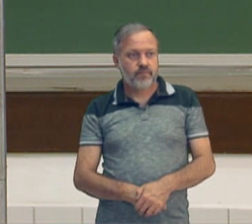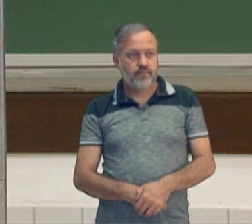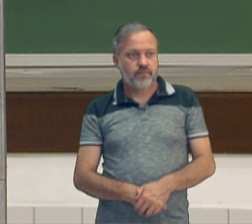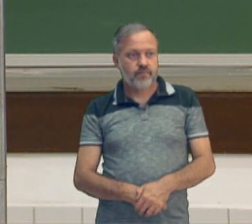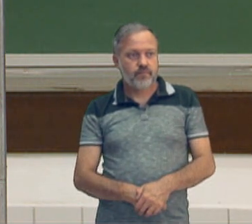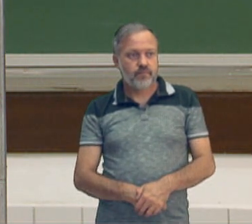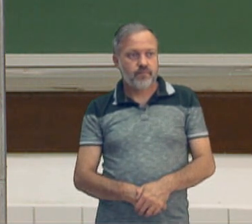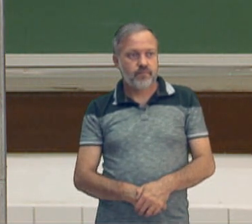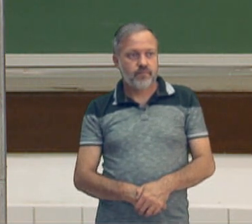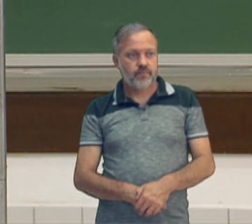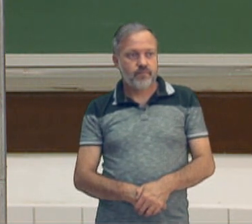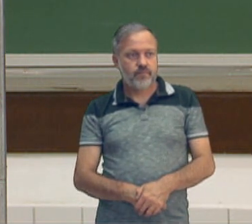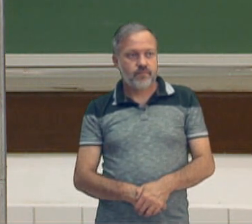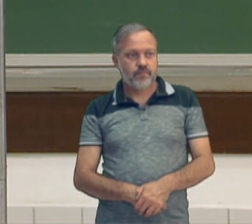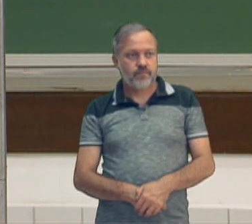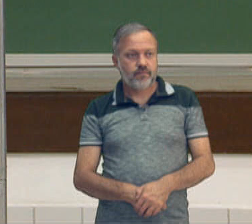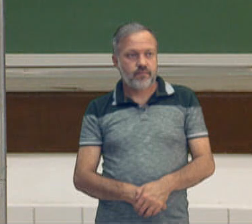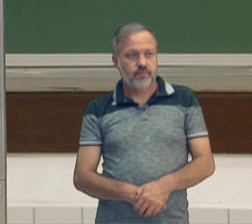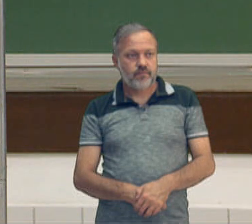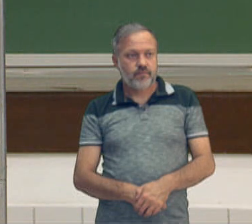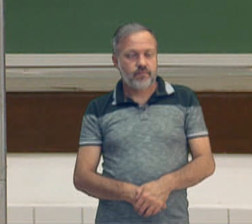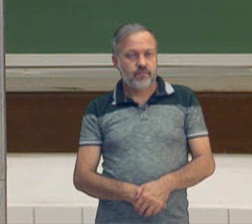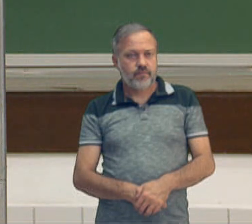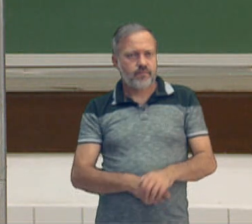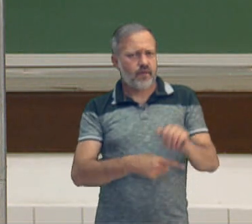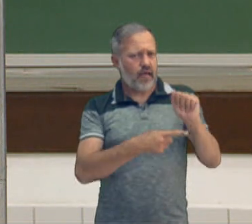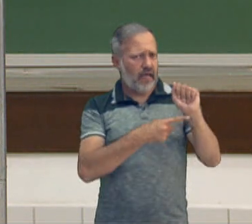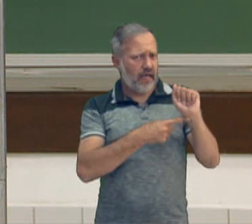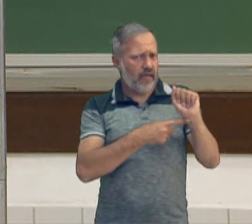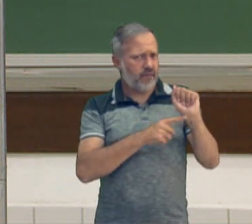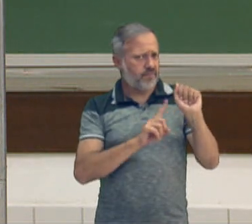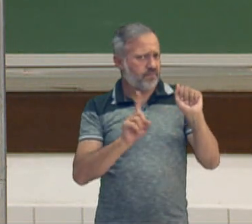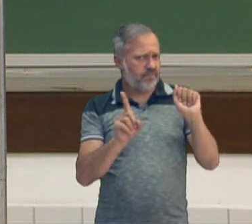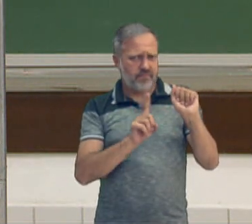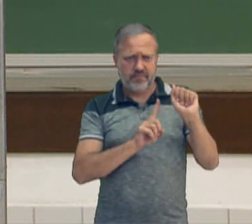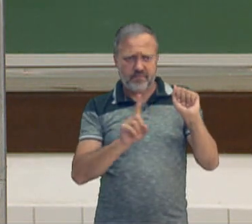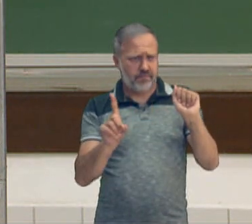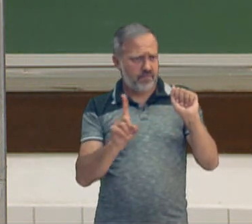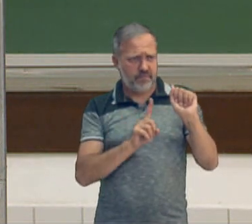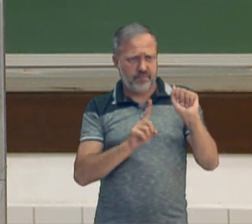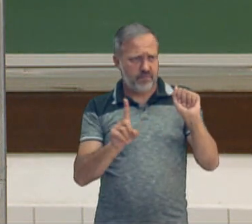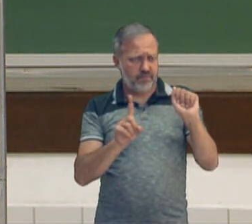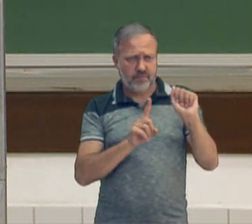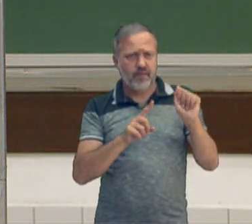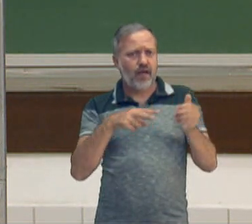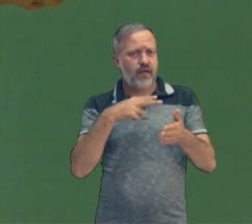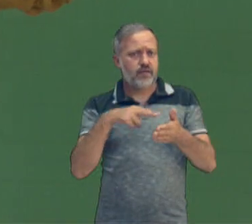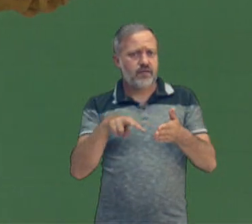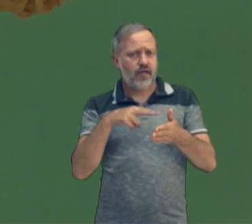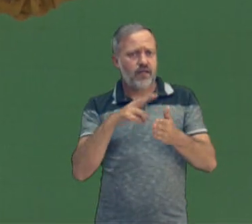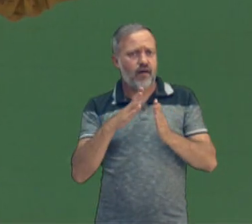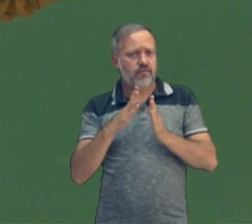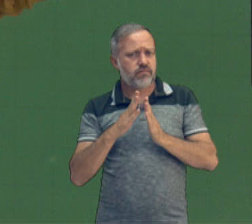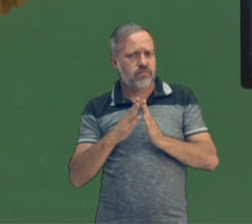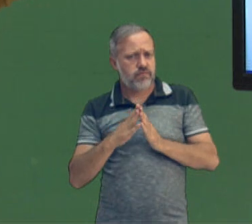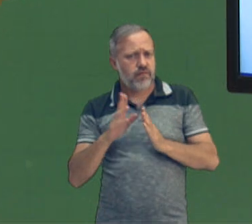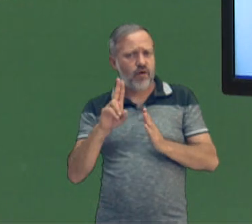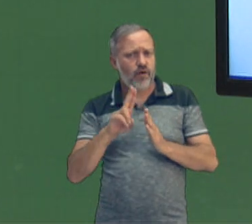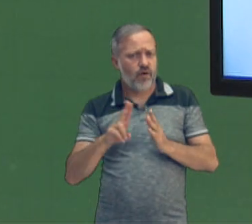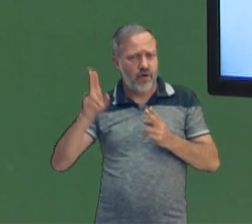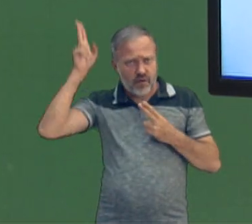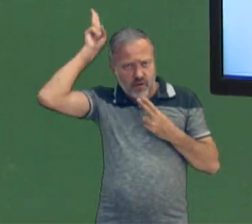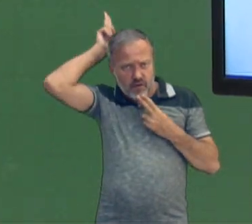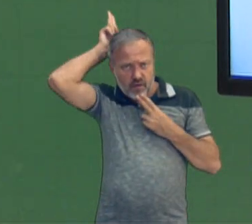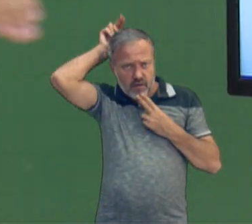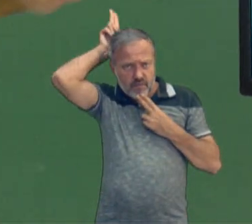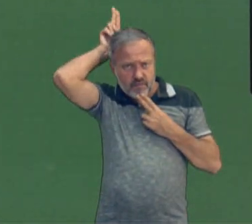este quiz, letra A, dança sagrada? Não. Dança sagrada indígena é o jeroqui, mas